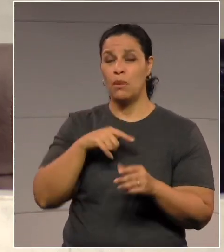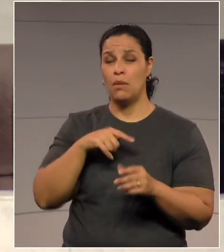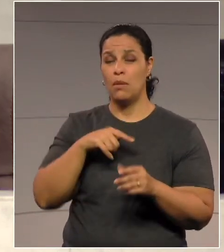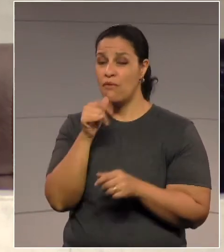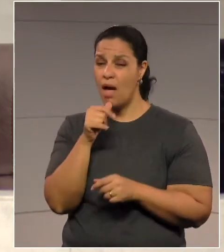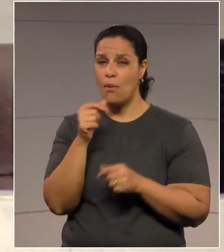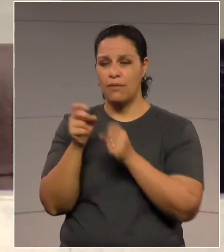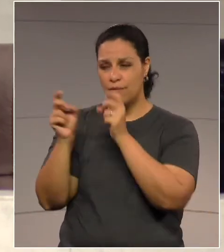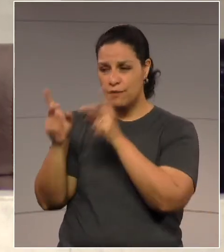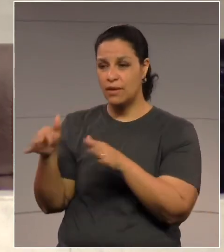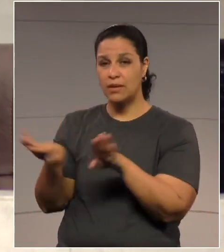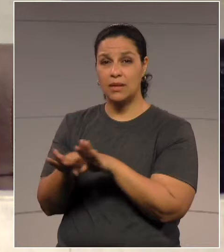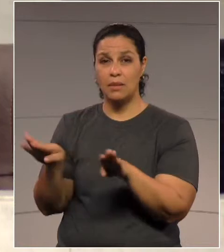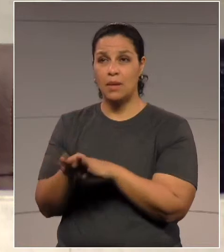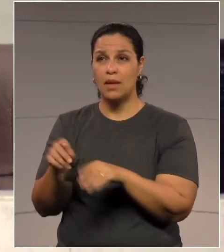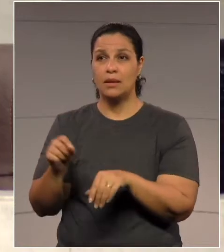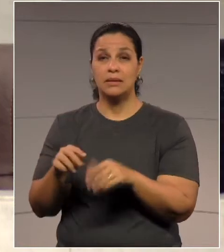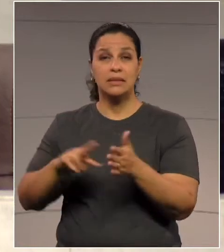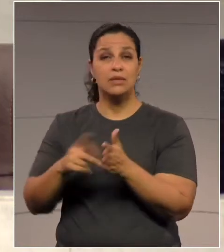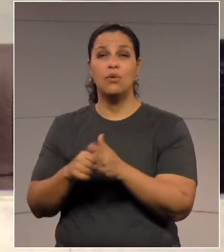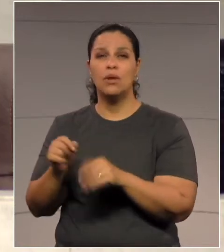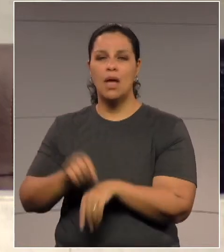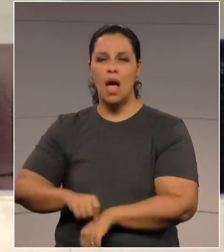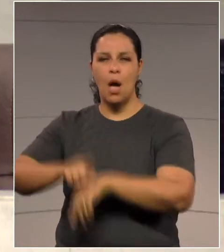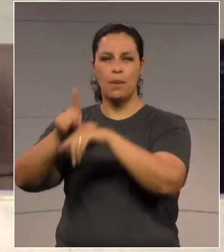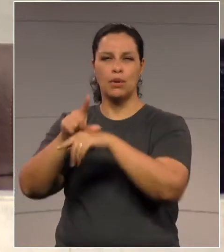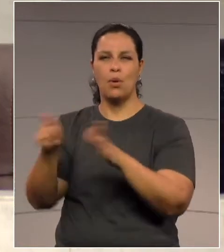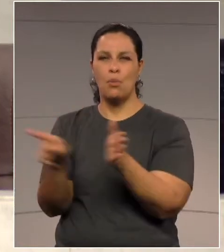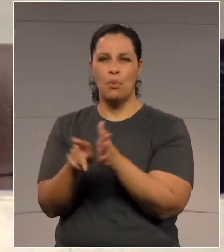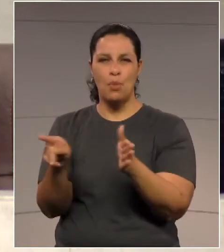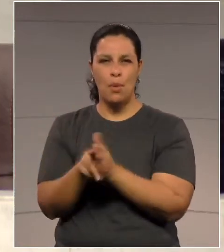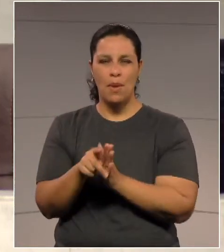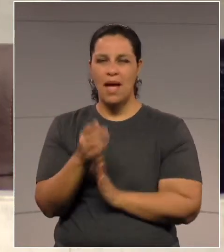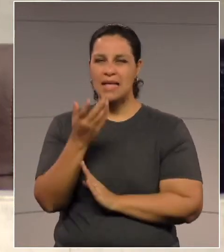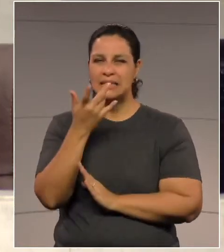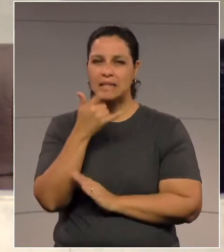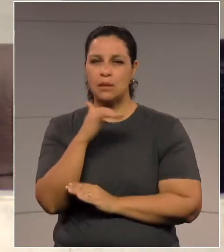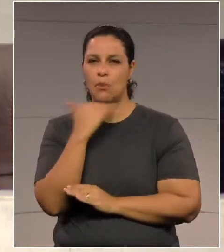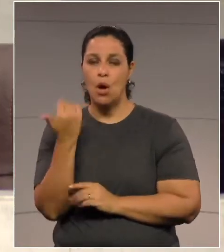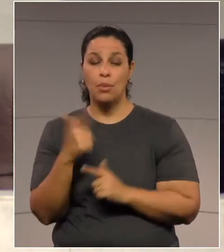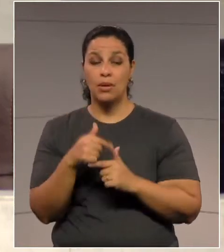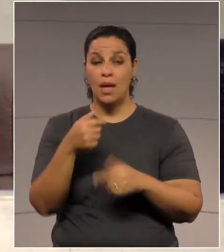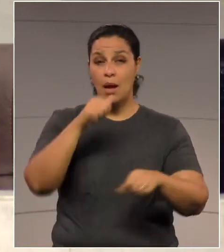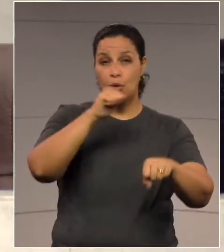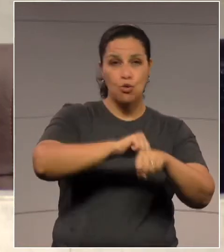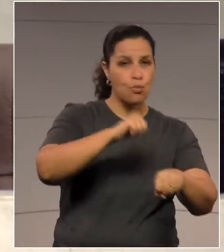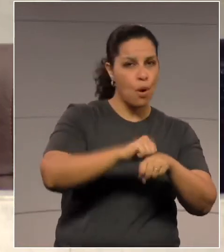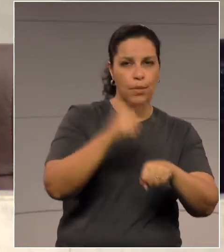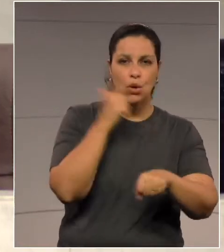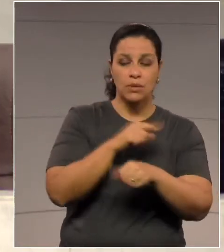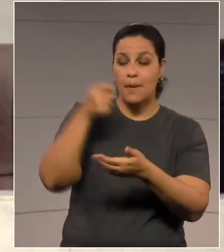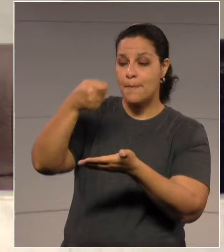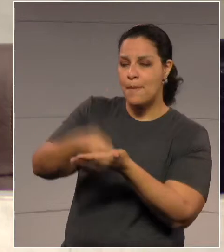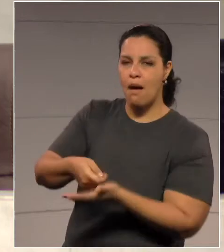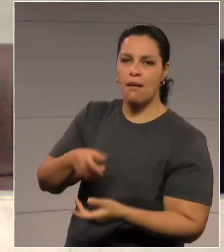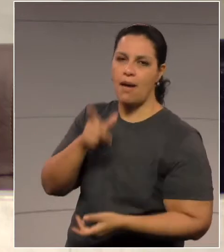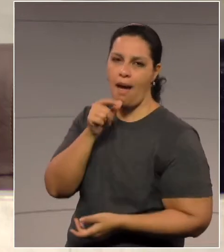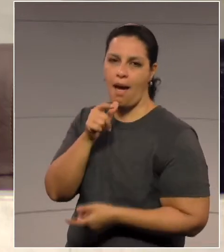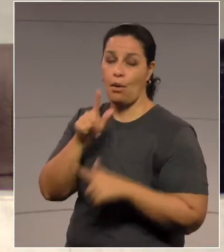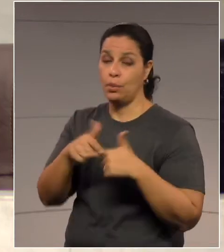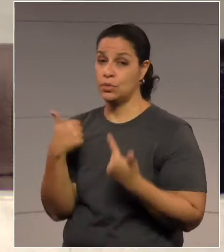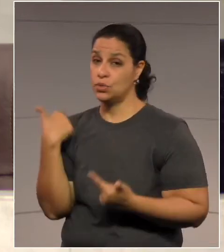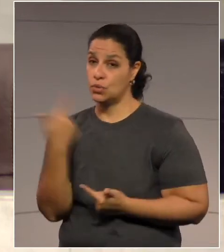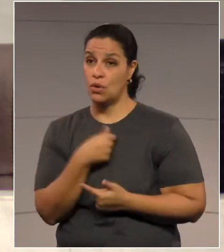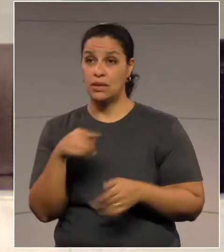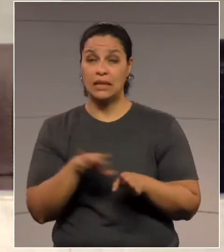significou mortalidade infantil, né? Por conta que os pobres não podiam pagar a água naquele valor, e ao mesmo tempo em que nós